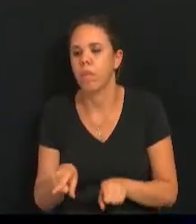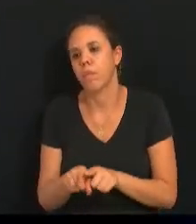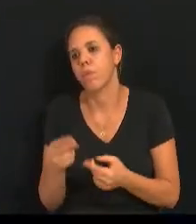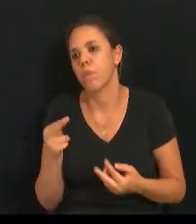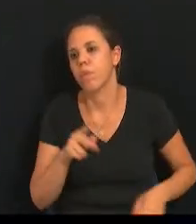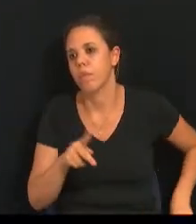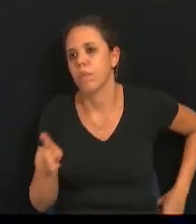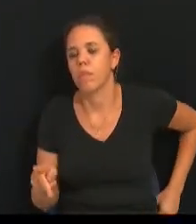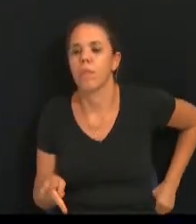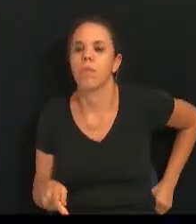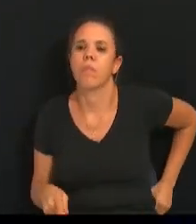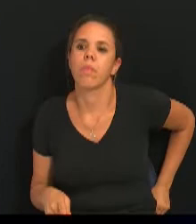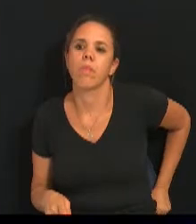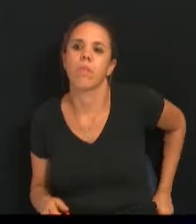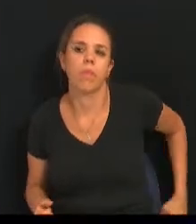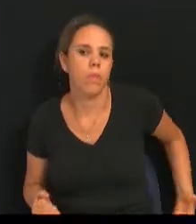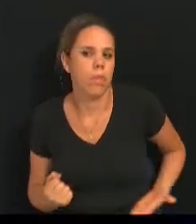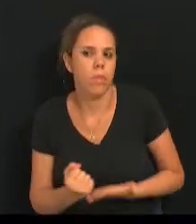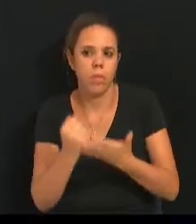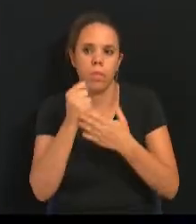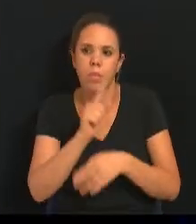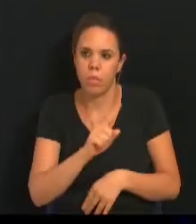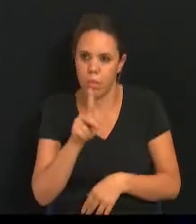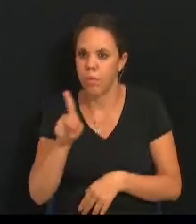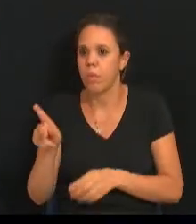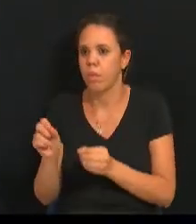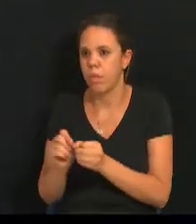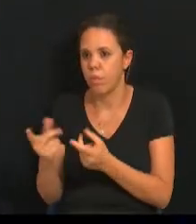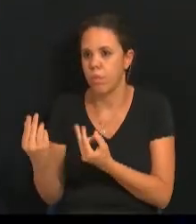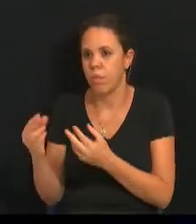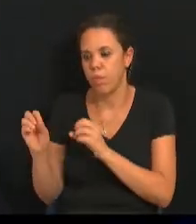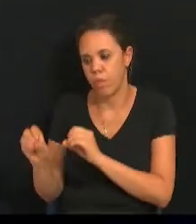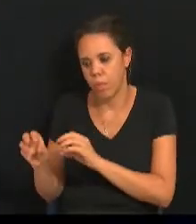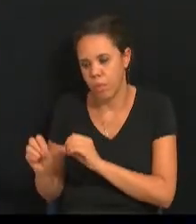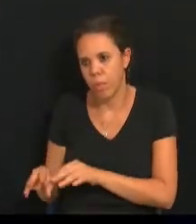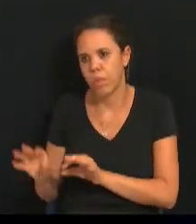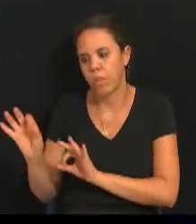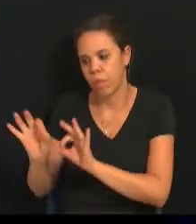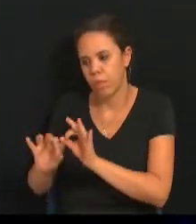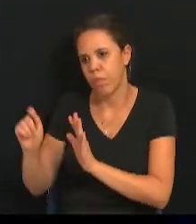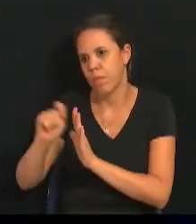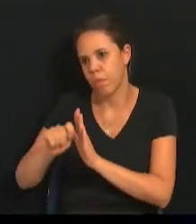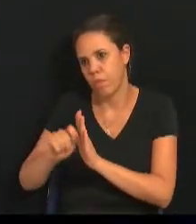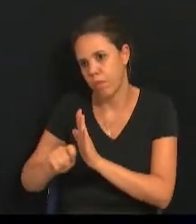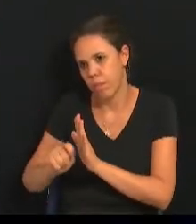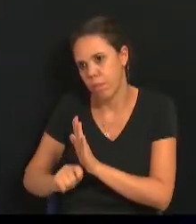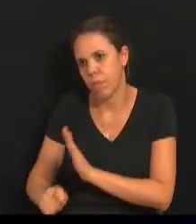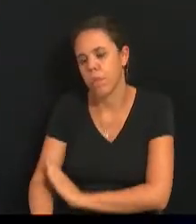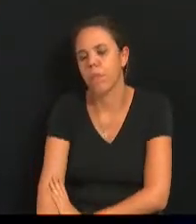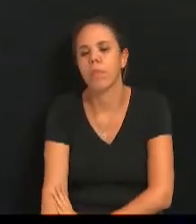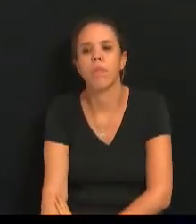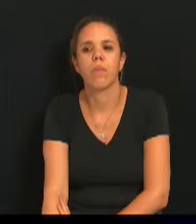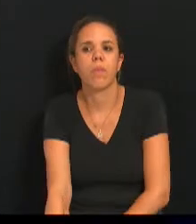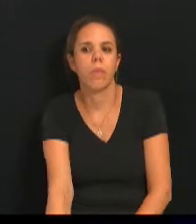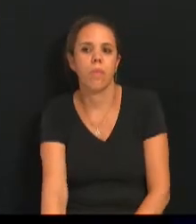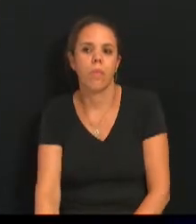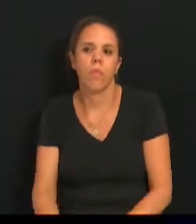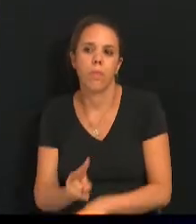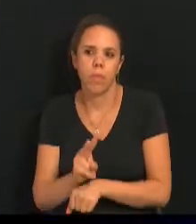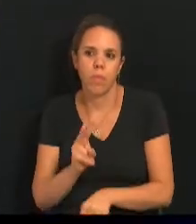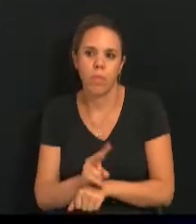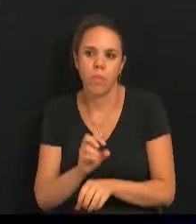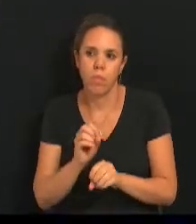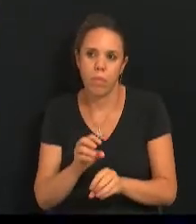porque nós não auxiliamos, nós fazemos, nós planejamos, nós cuidamos e